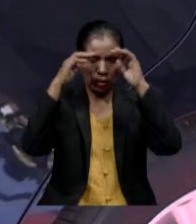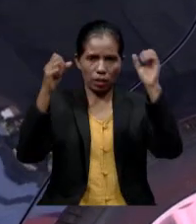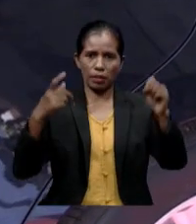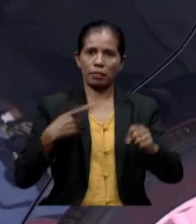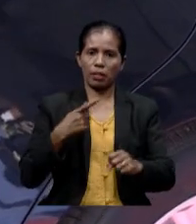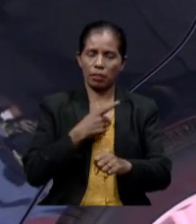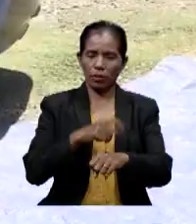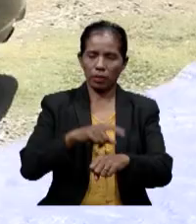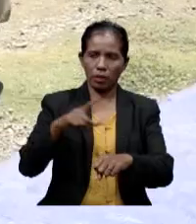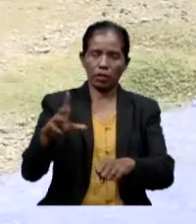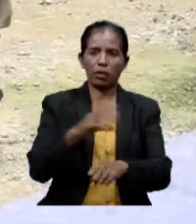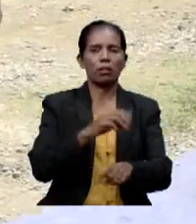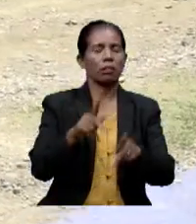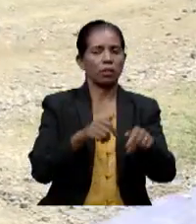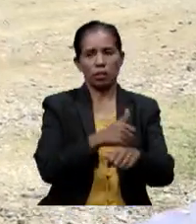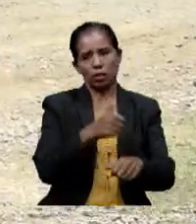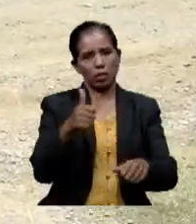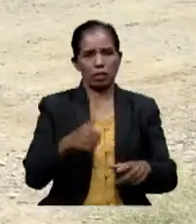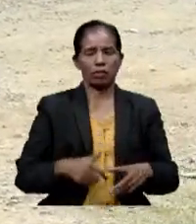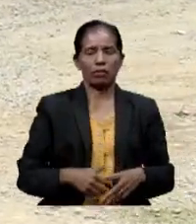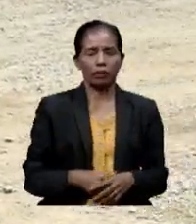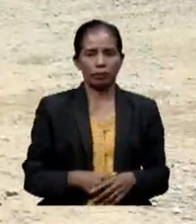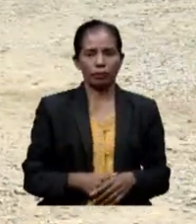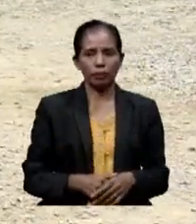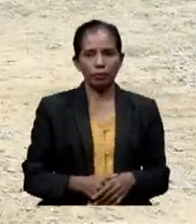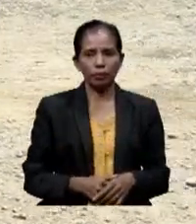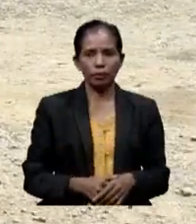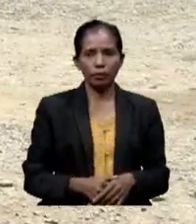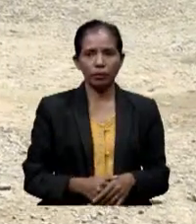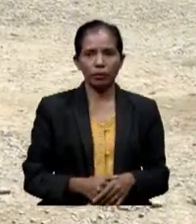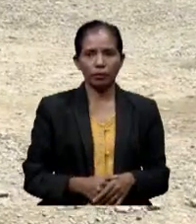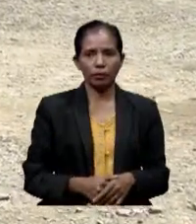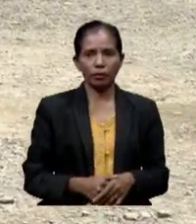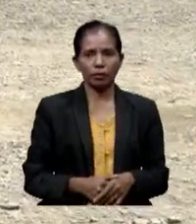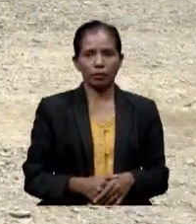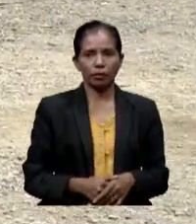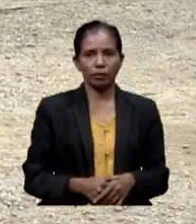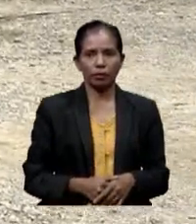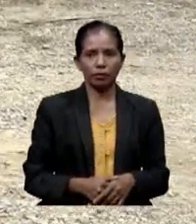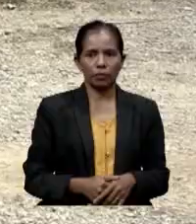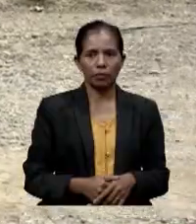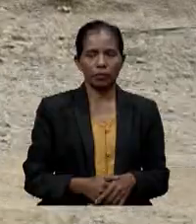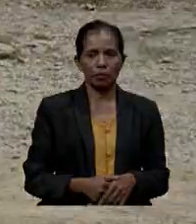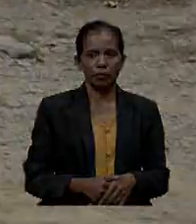Parlamento Nacional, na entidade Siracelo Tan. Adérito Ximenes, bem-vindo Ximenes, Tiemen.